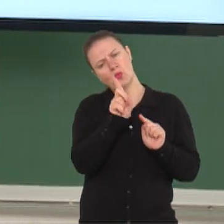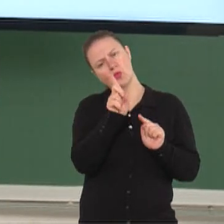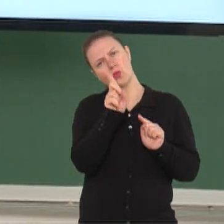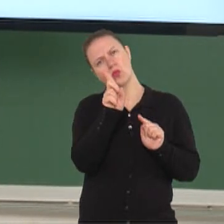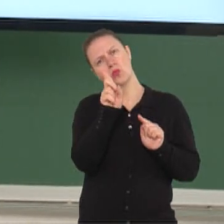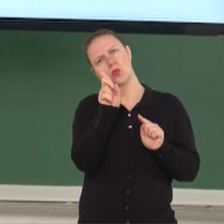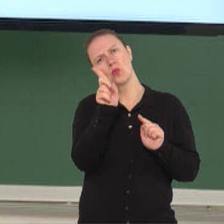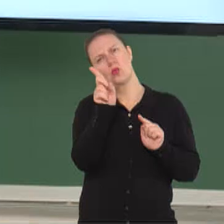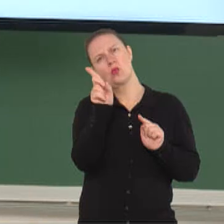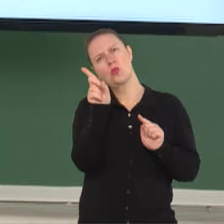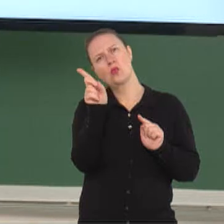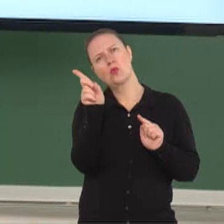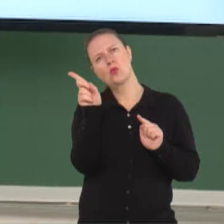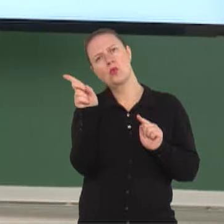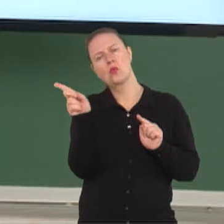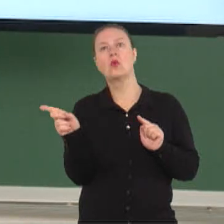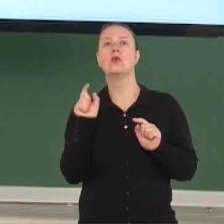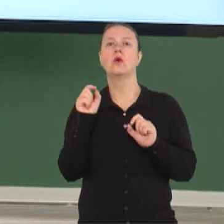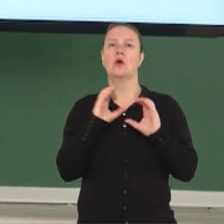quando é lançada,